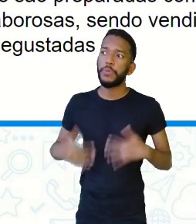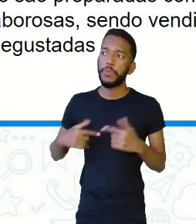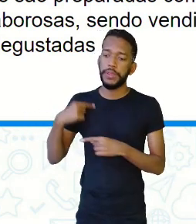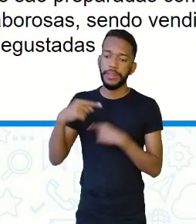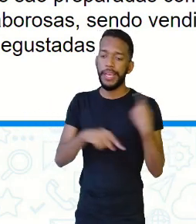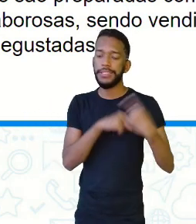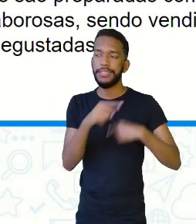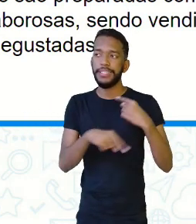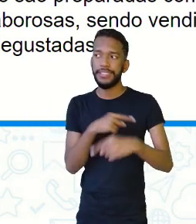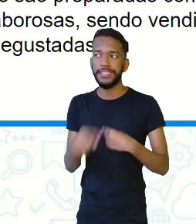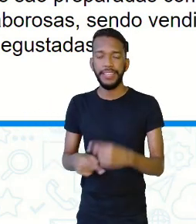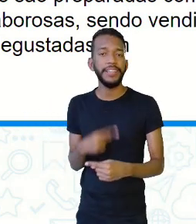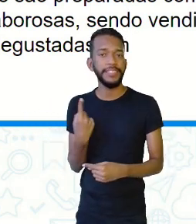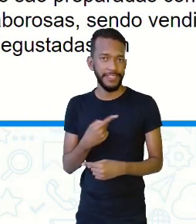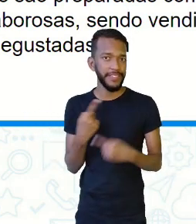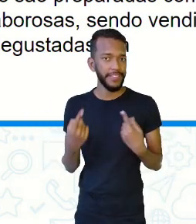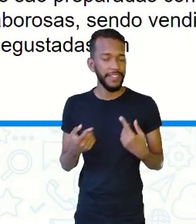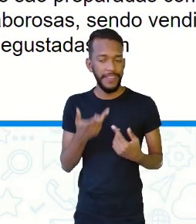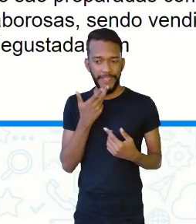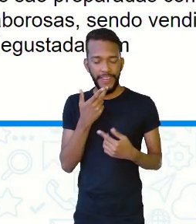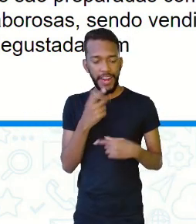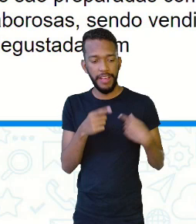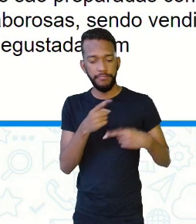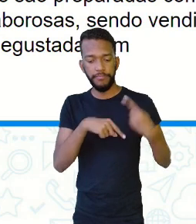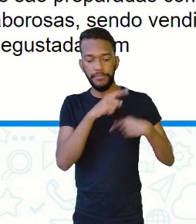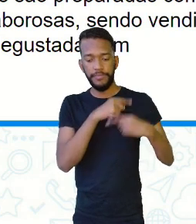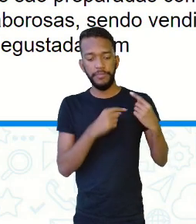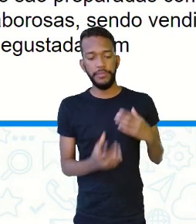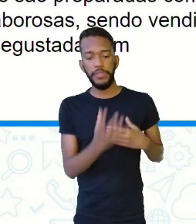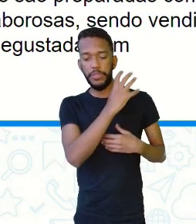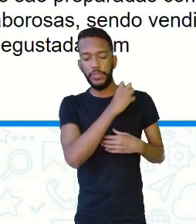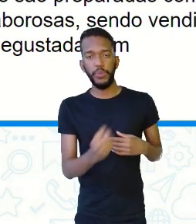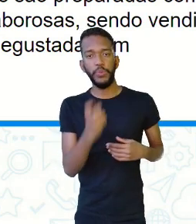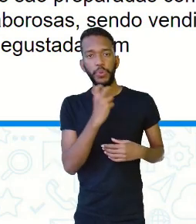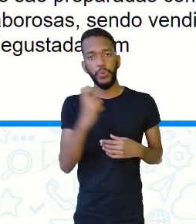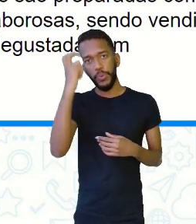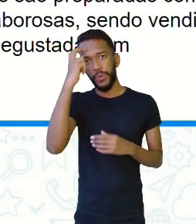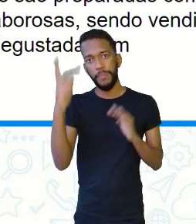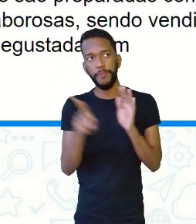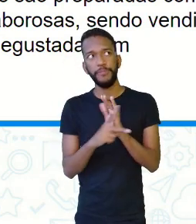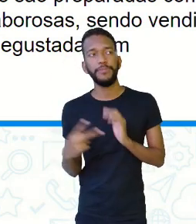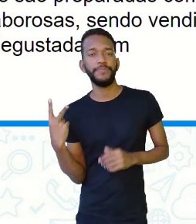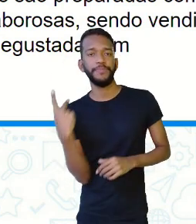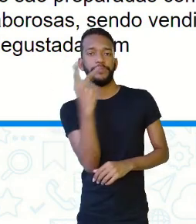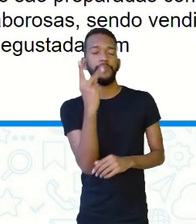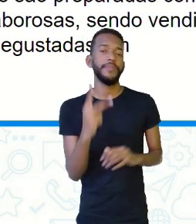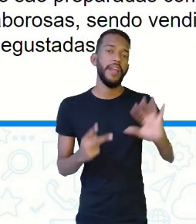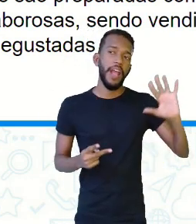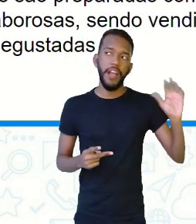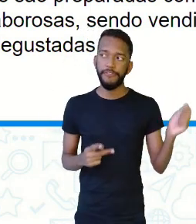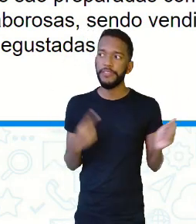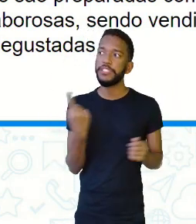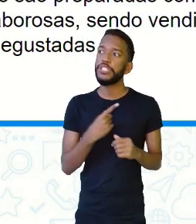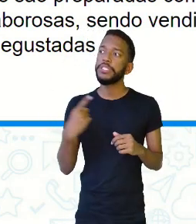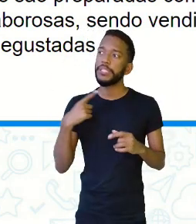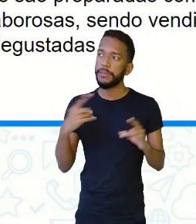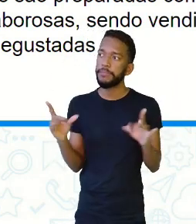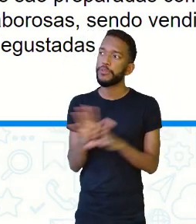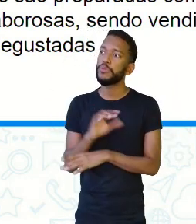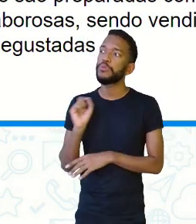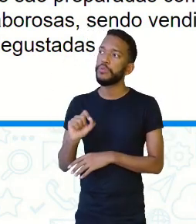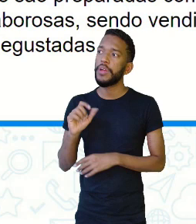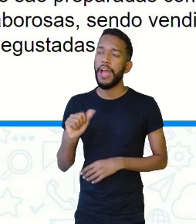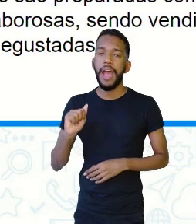descendência, podemos dizer assim, de herança cultural trazida da África. Então, nós temos aí, como a gente falou,